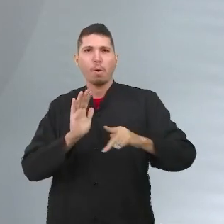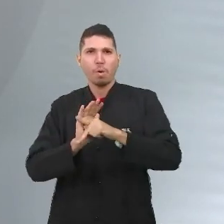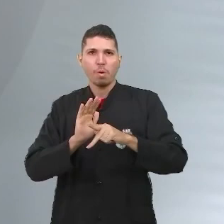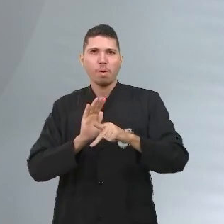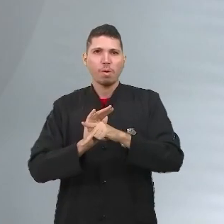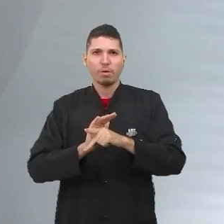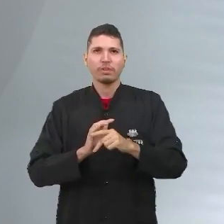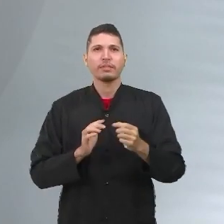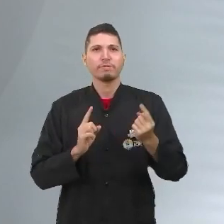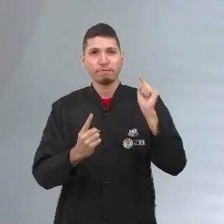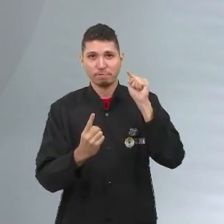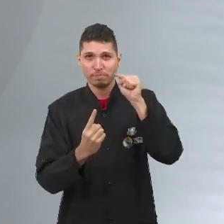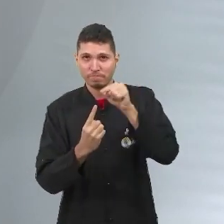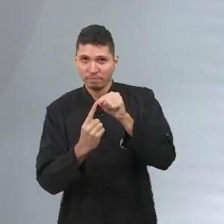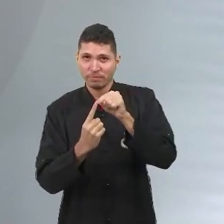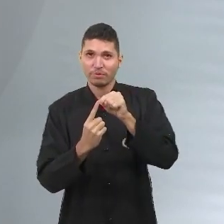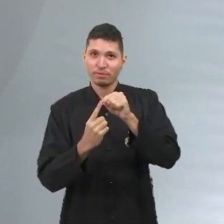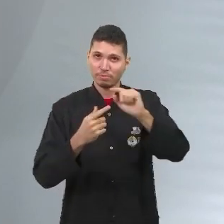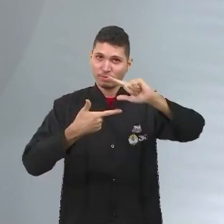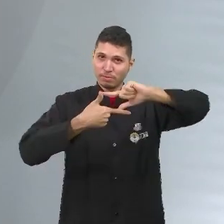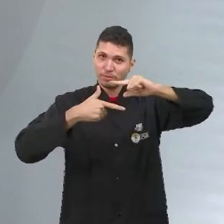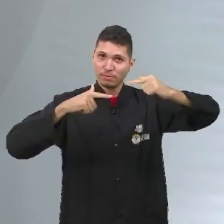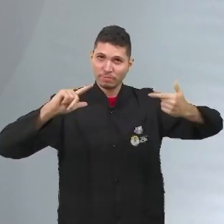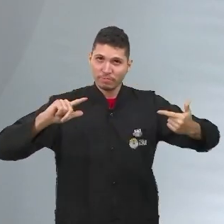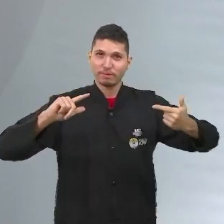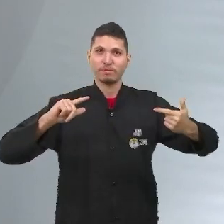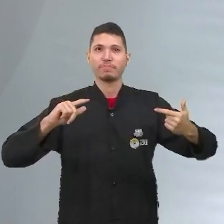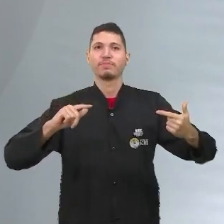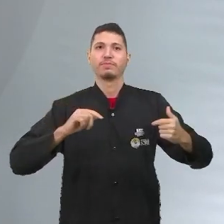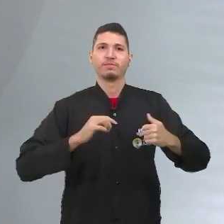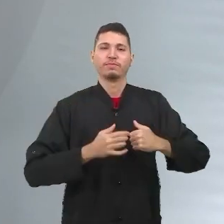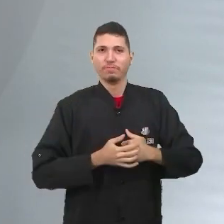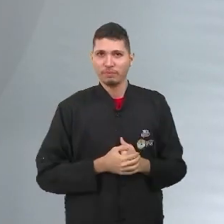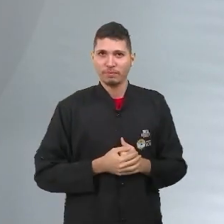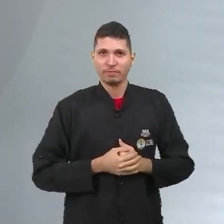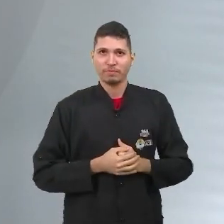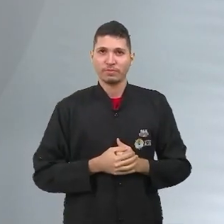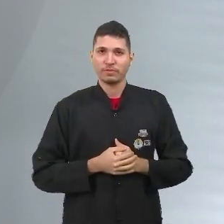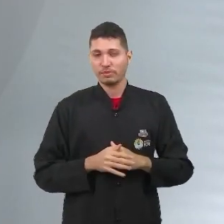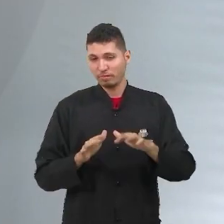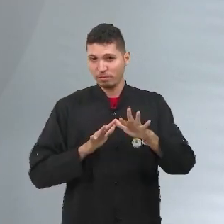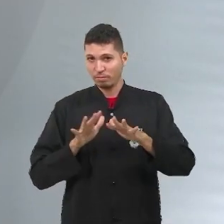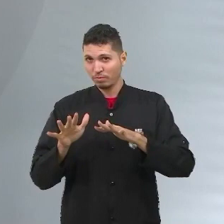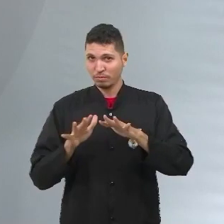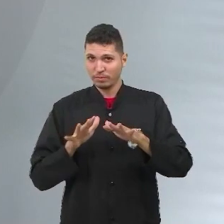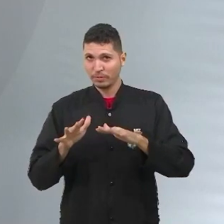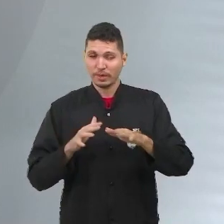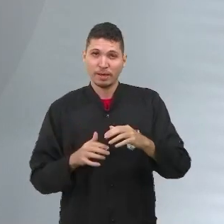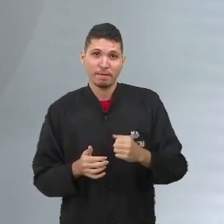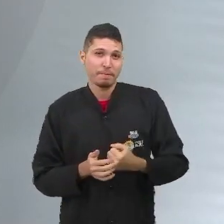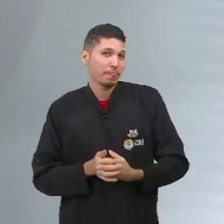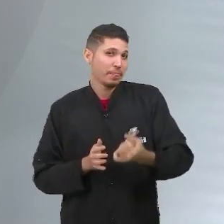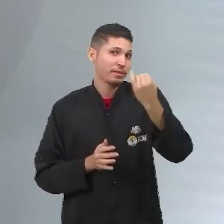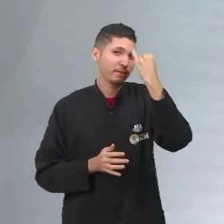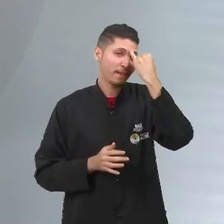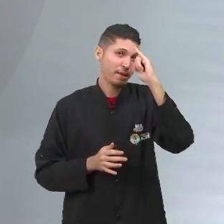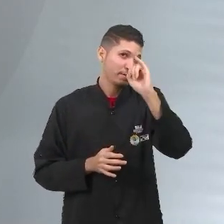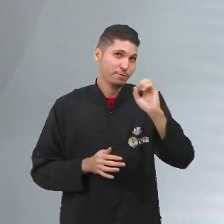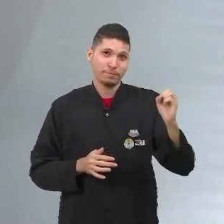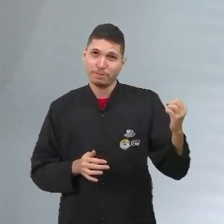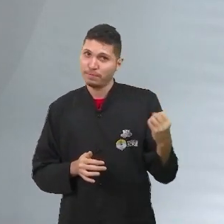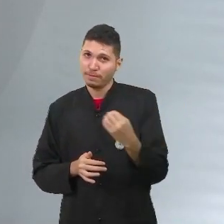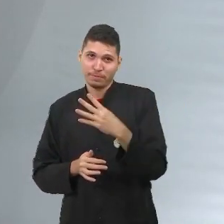foi o objetivo, né, do modernismo. Então teve uma movimentação muito grande na área artística. Isso teve